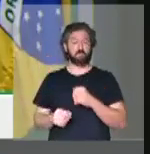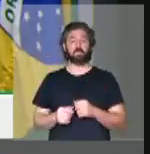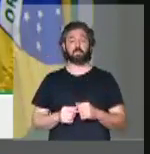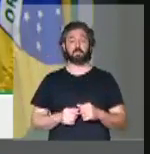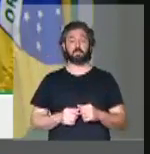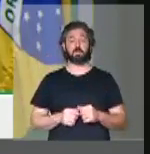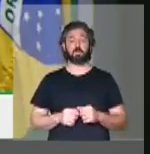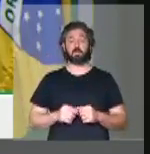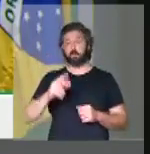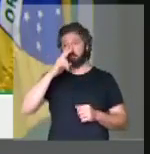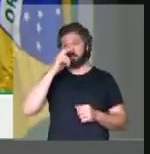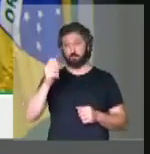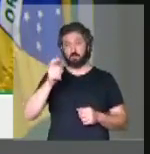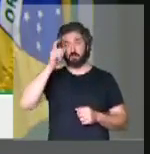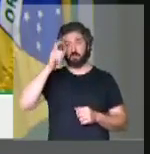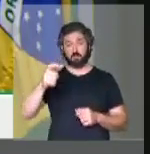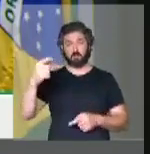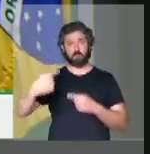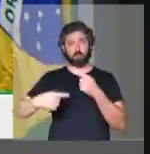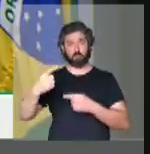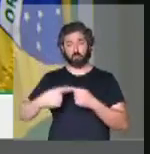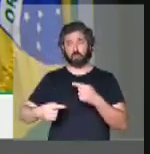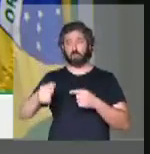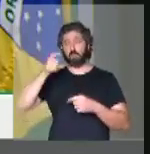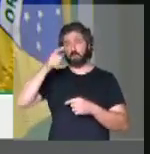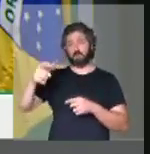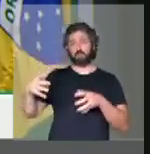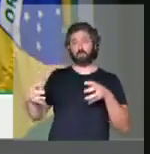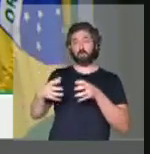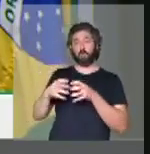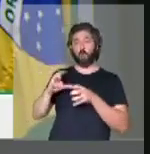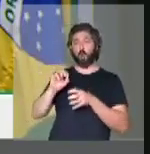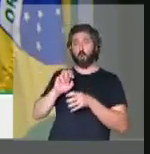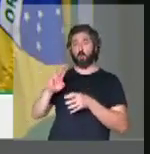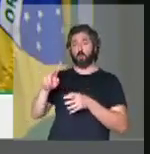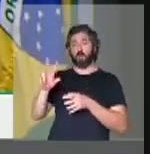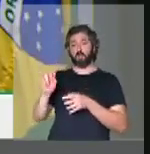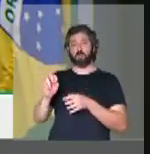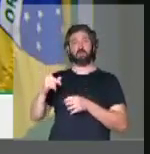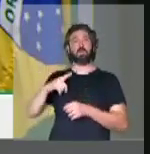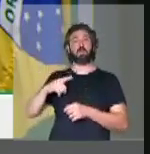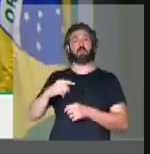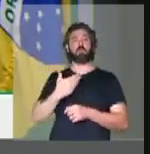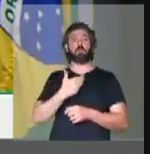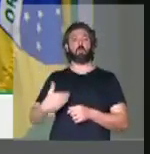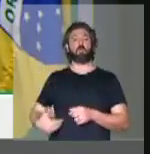ultrapassadas e a força de interesses políticos e corporativistas mantém a presença do